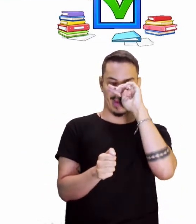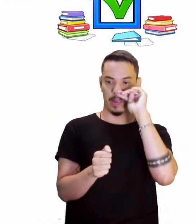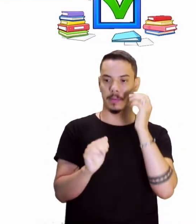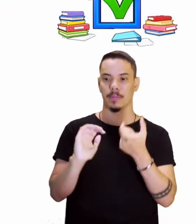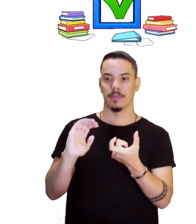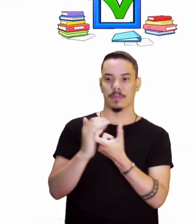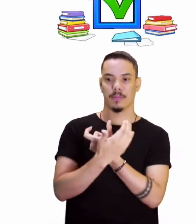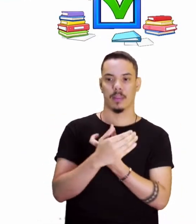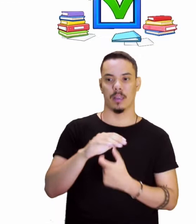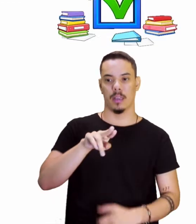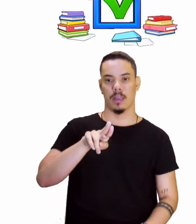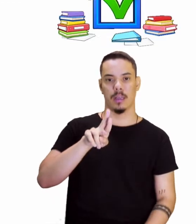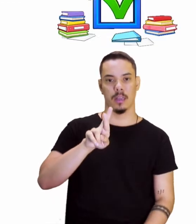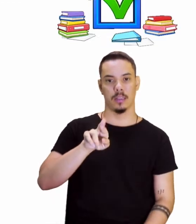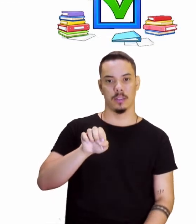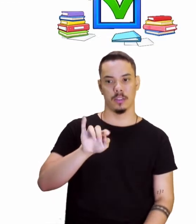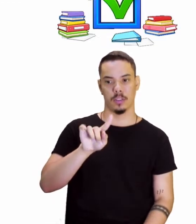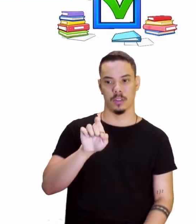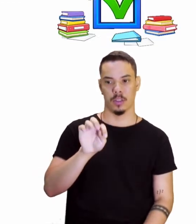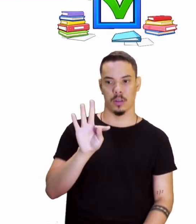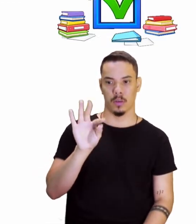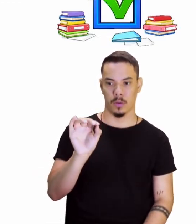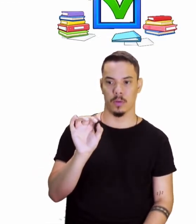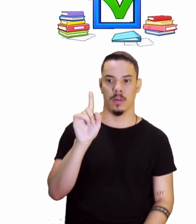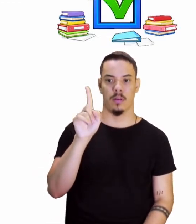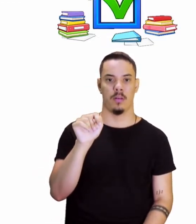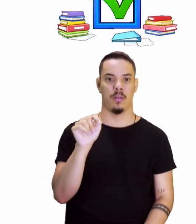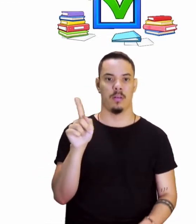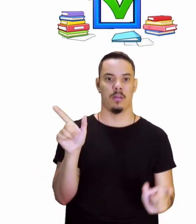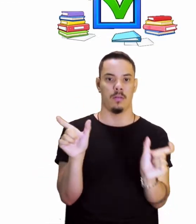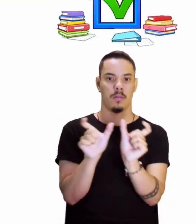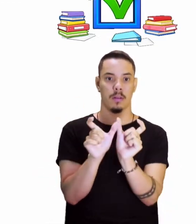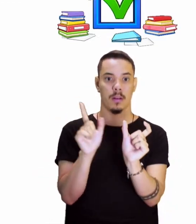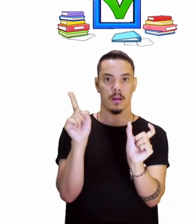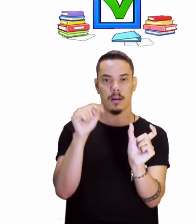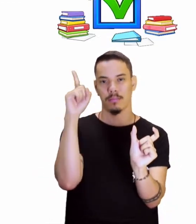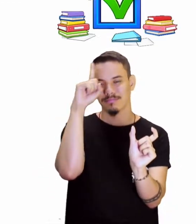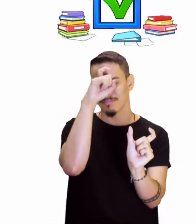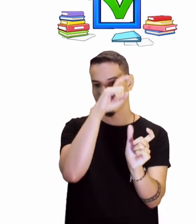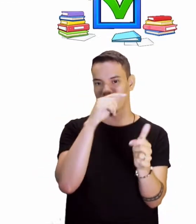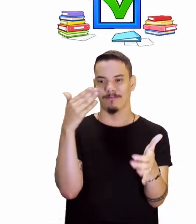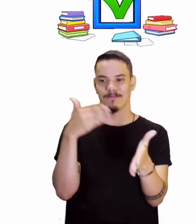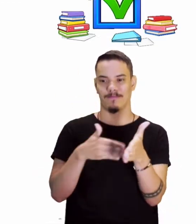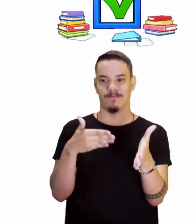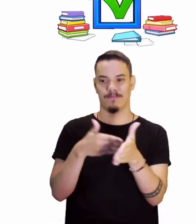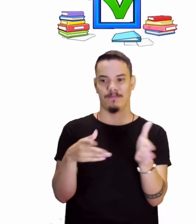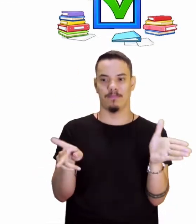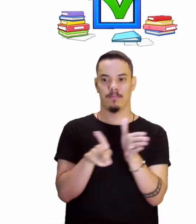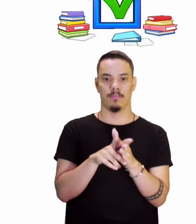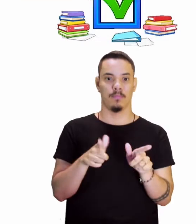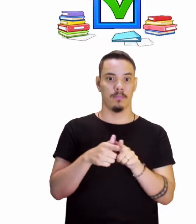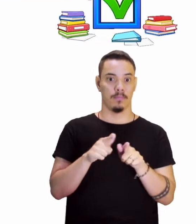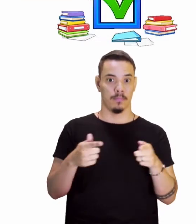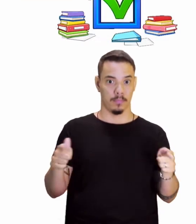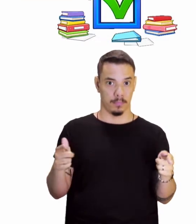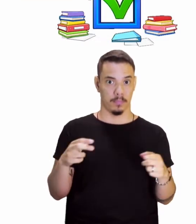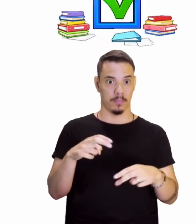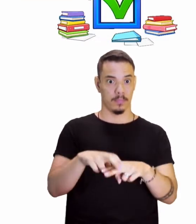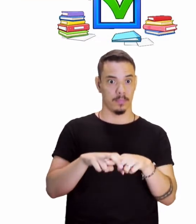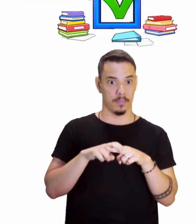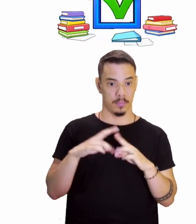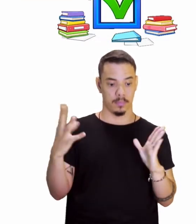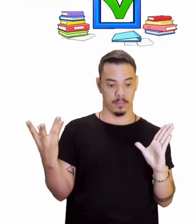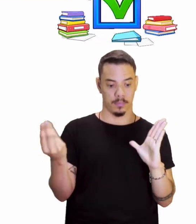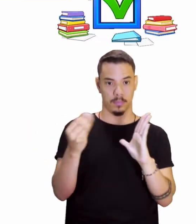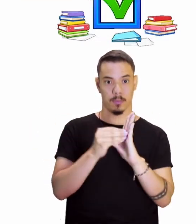regido? Que é a parte que vai completar? É as dificuldades de gramática, que aqui ele se